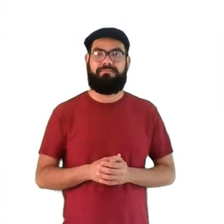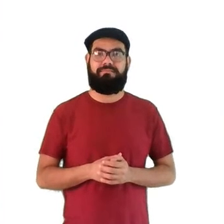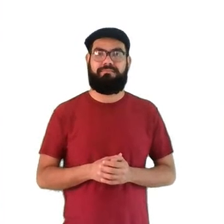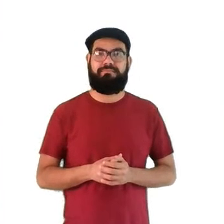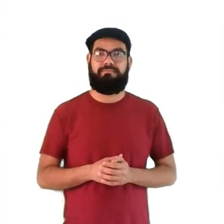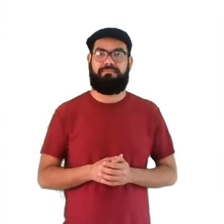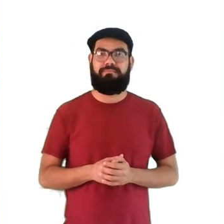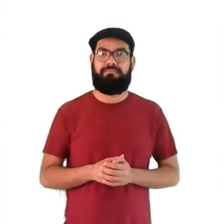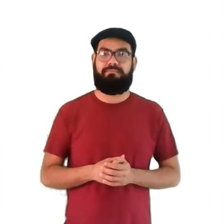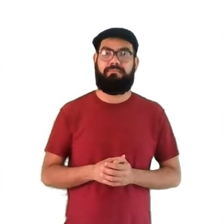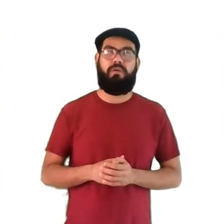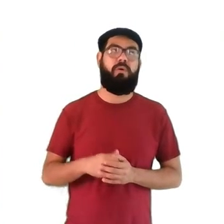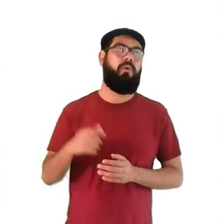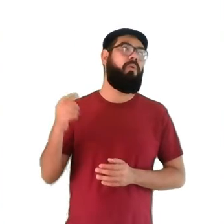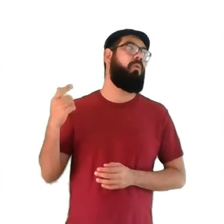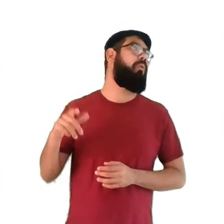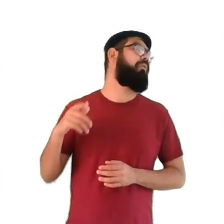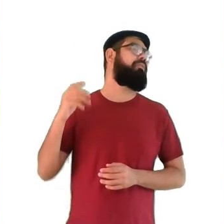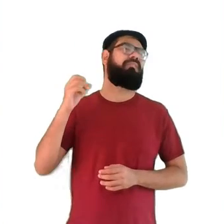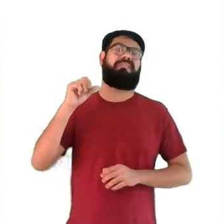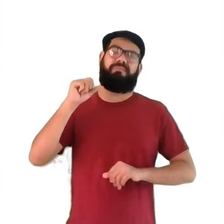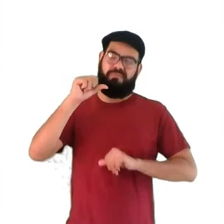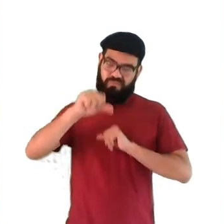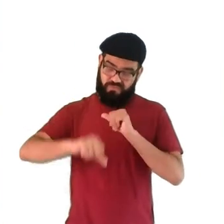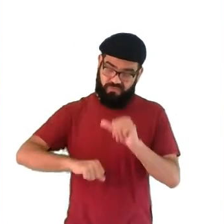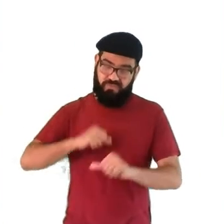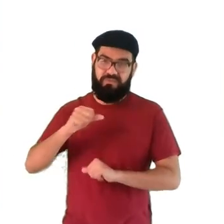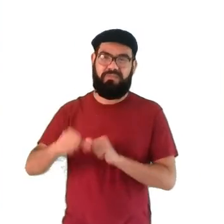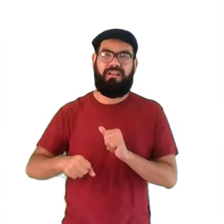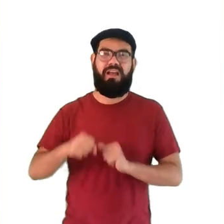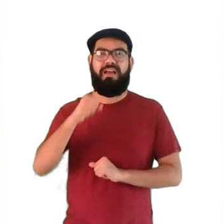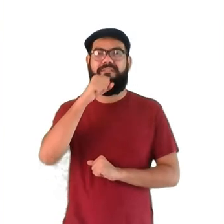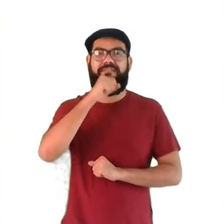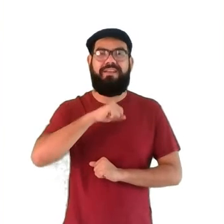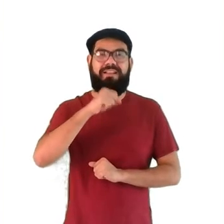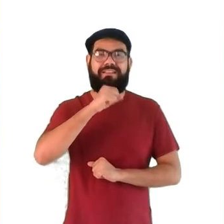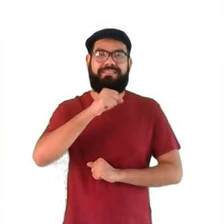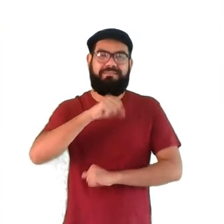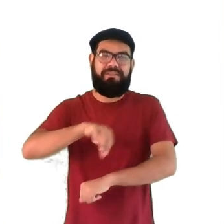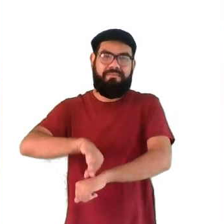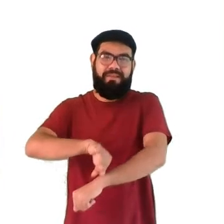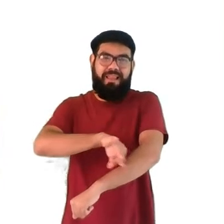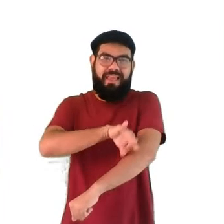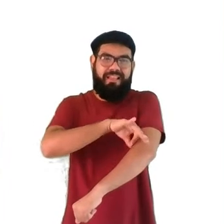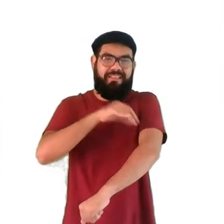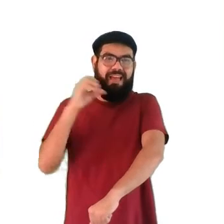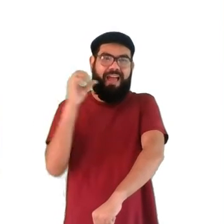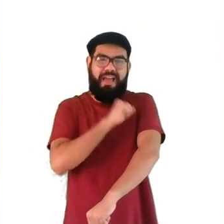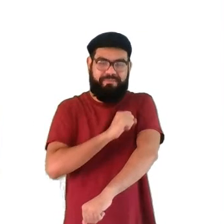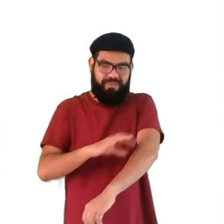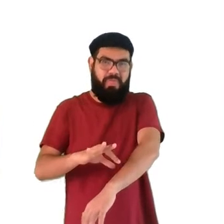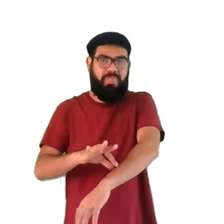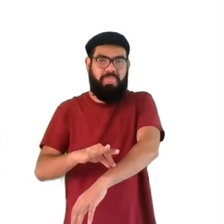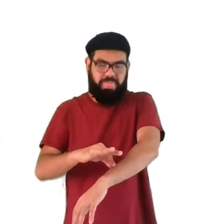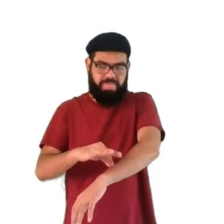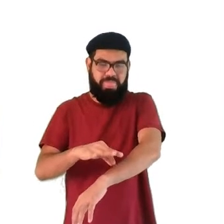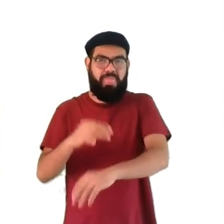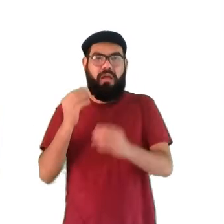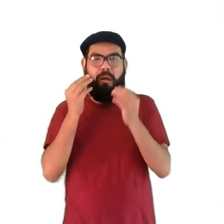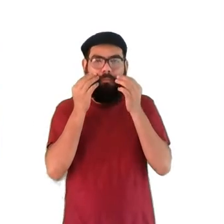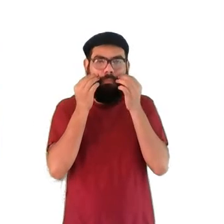que não é tão positivo, é a questão do envelhecimento biológico acelerado. Isso se ela não